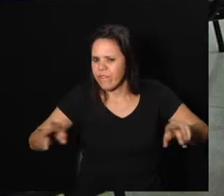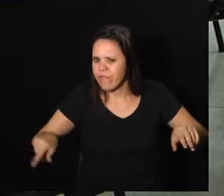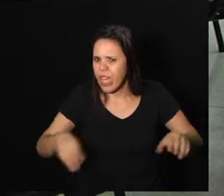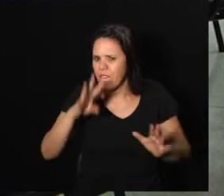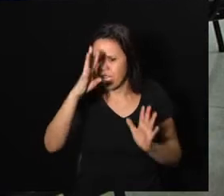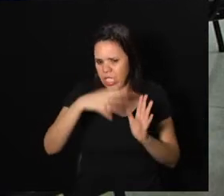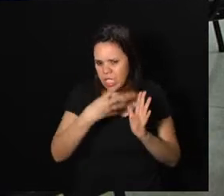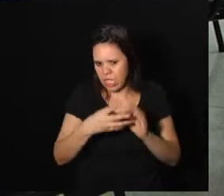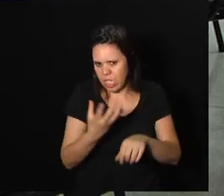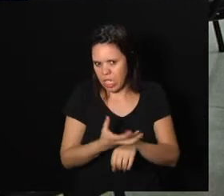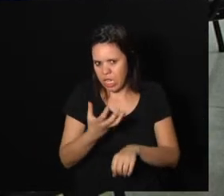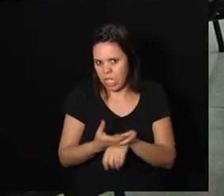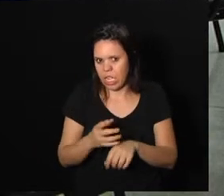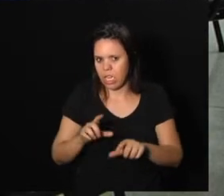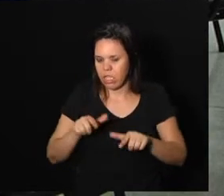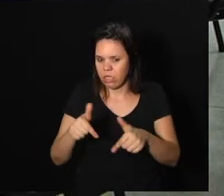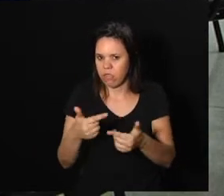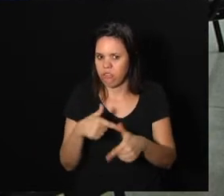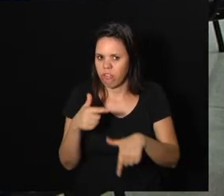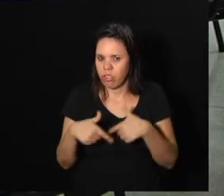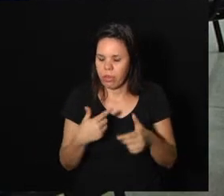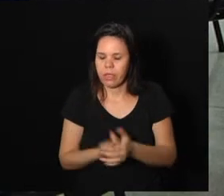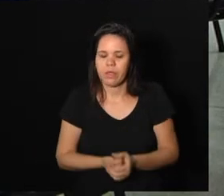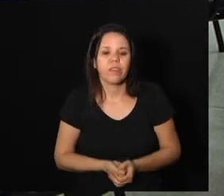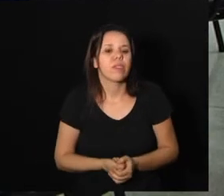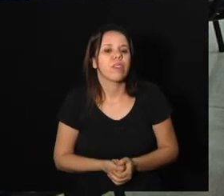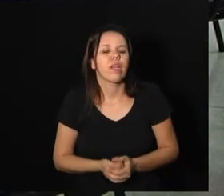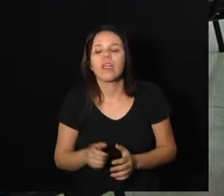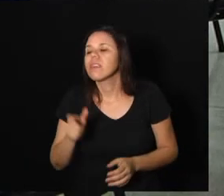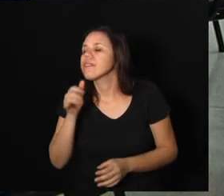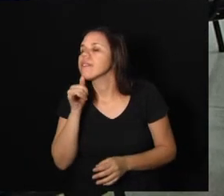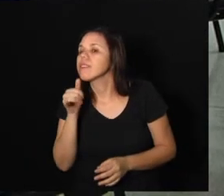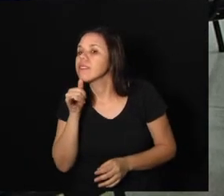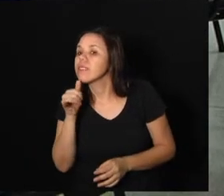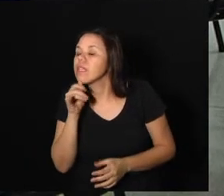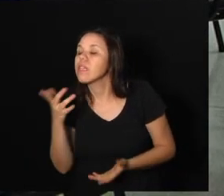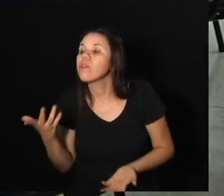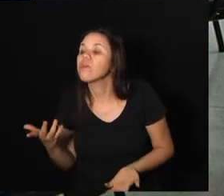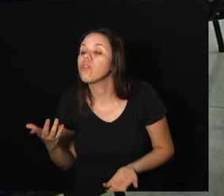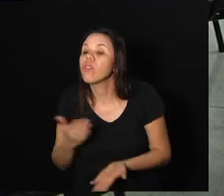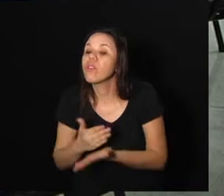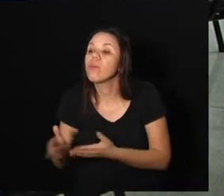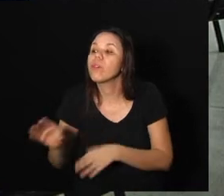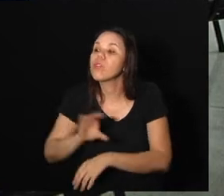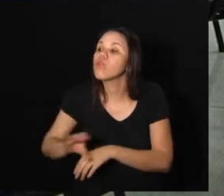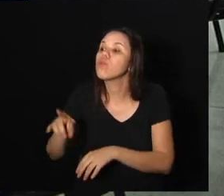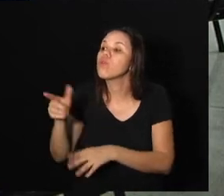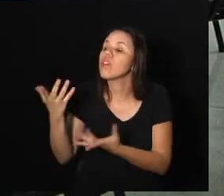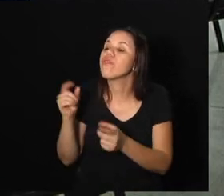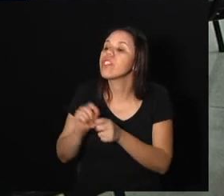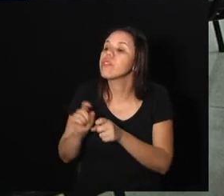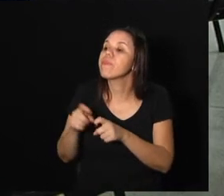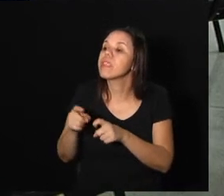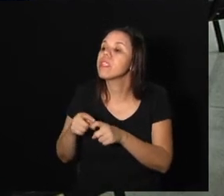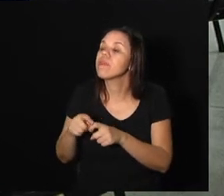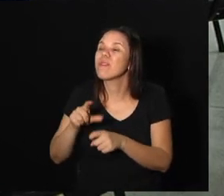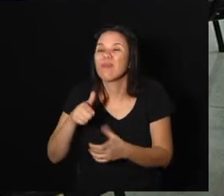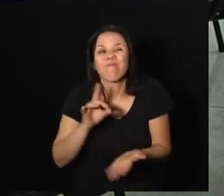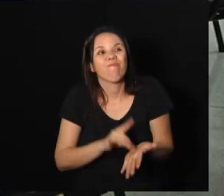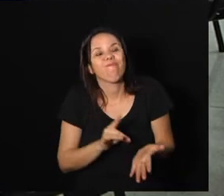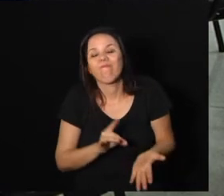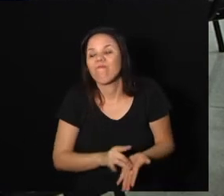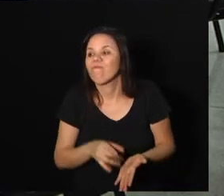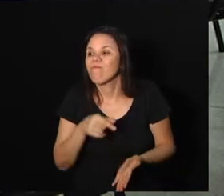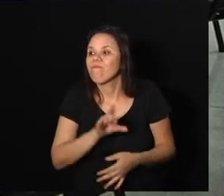Várias atuações, né? E se, por exemplo, ele começa um curso, Alexandre, ele, não, eu quero fazer medicina, mas aí na realidade